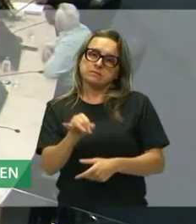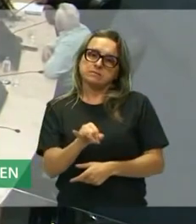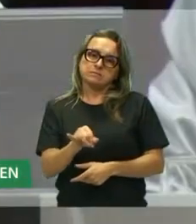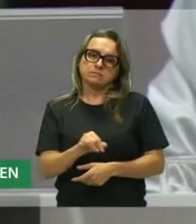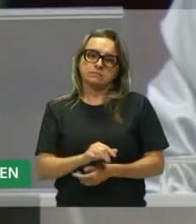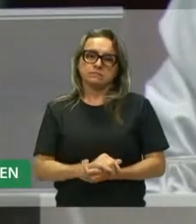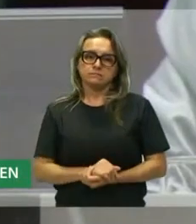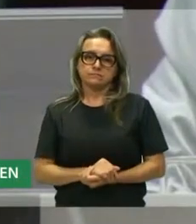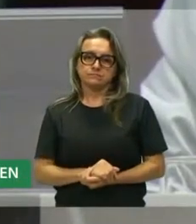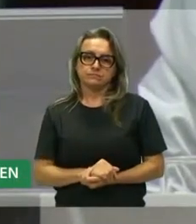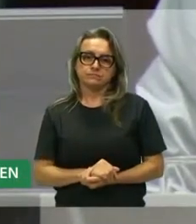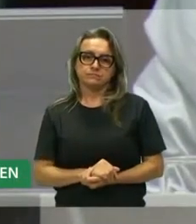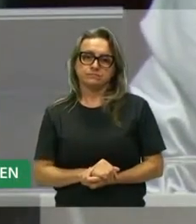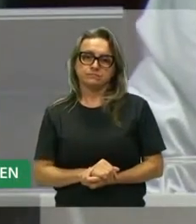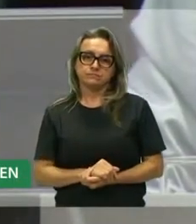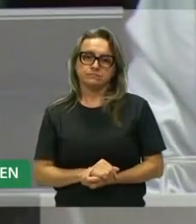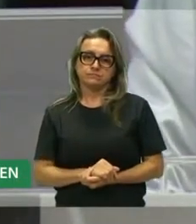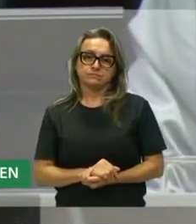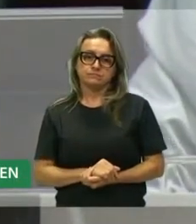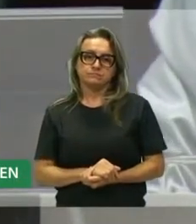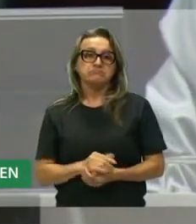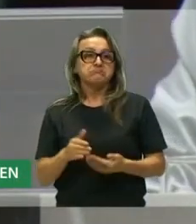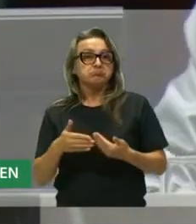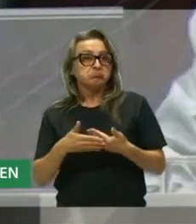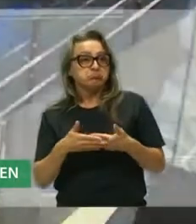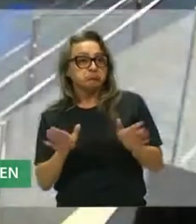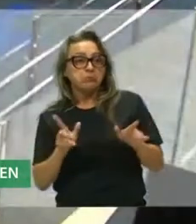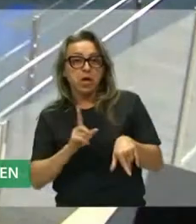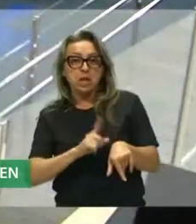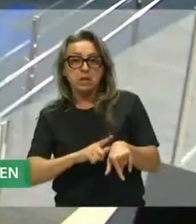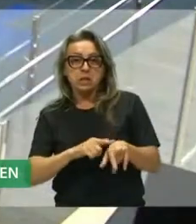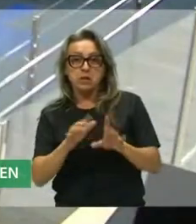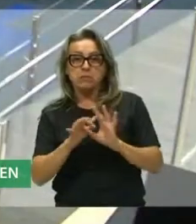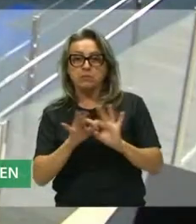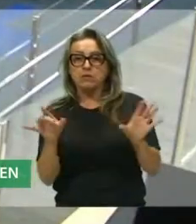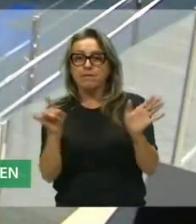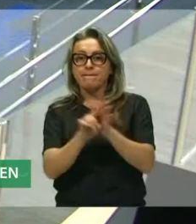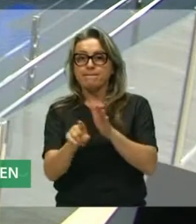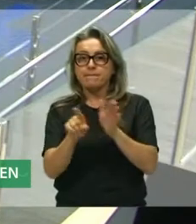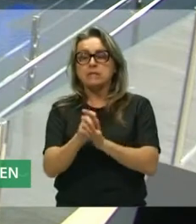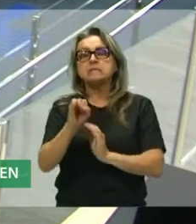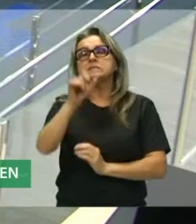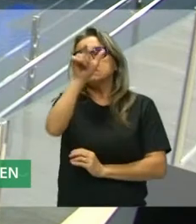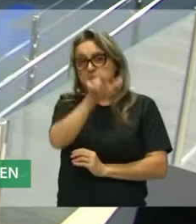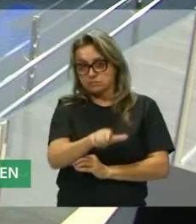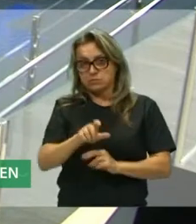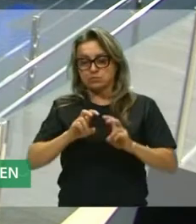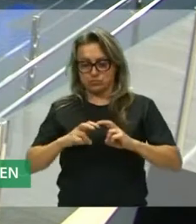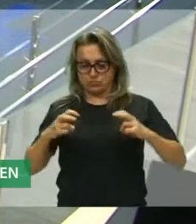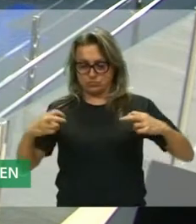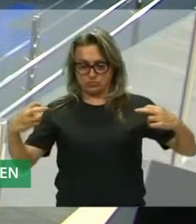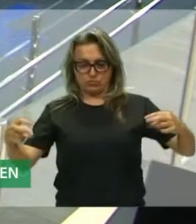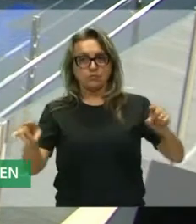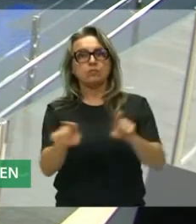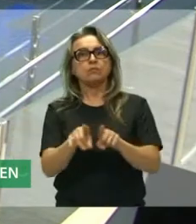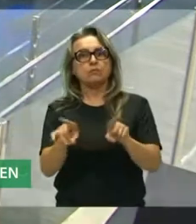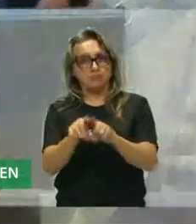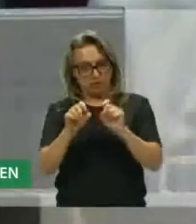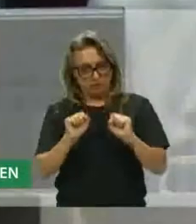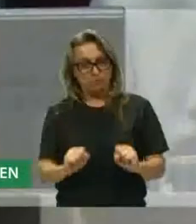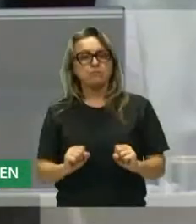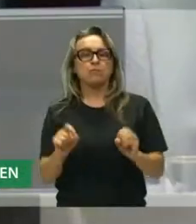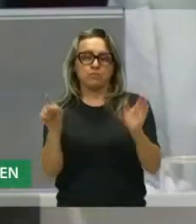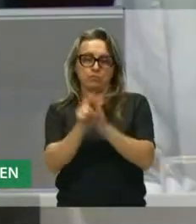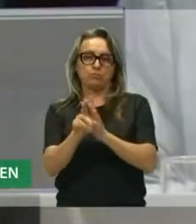Fica espaço aberto para perguntas. Se as pessoas que estão compondo a mesa aqui, que representam entidades, desejarem fazer pergunta, também